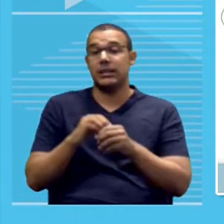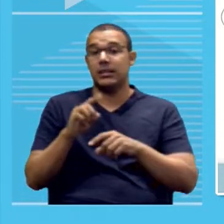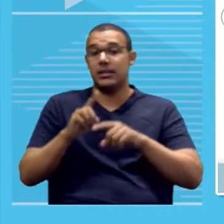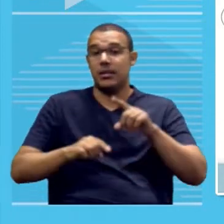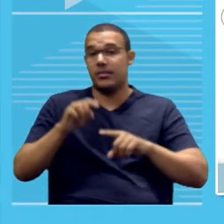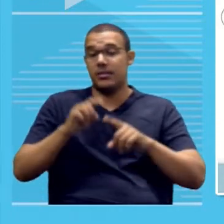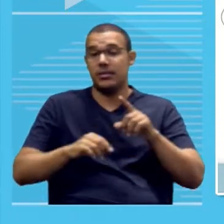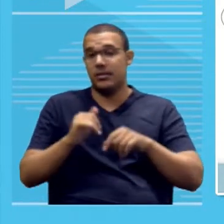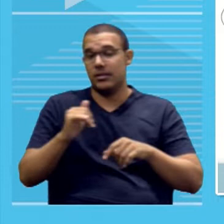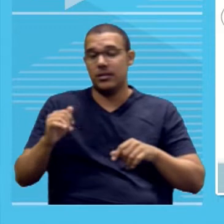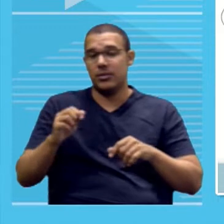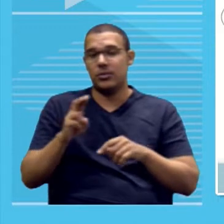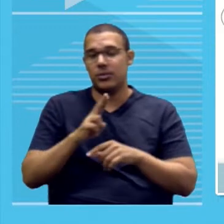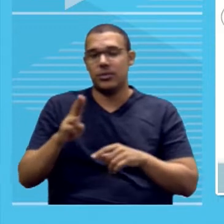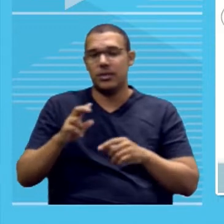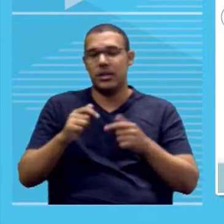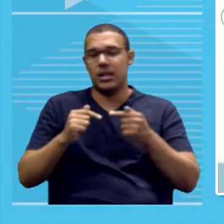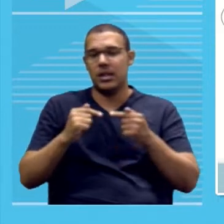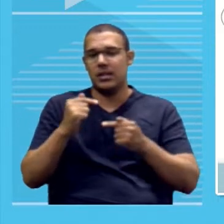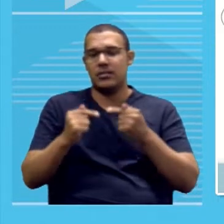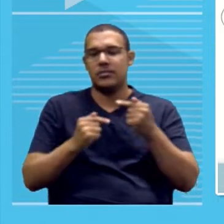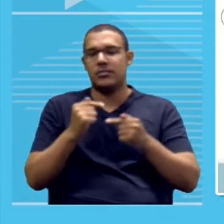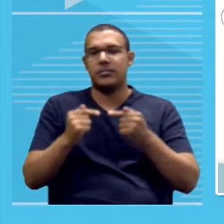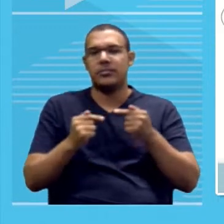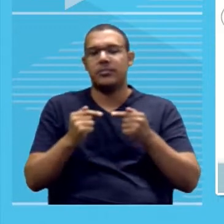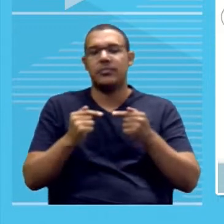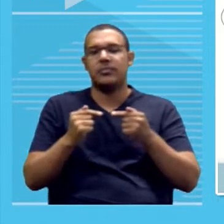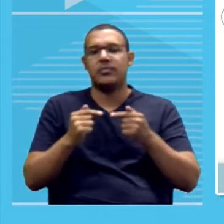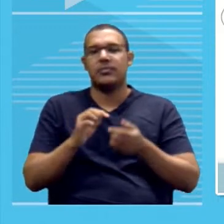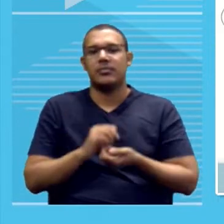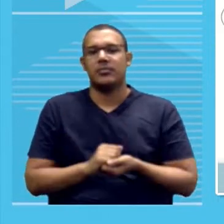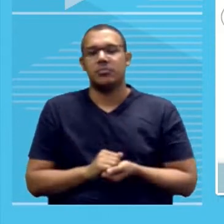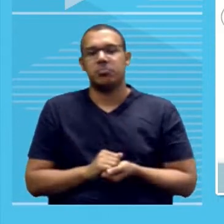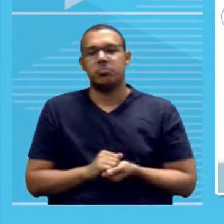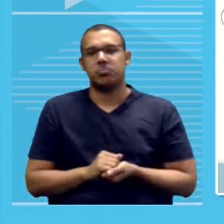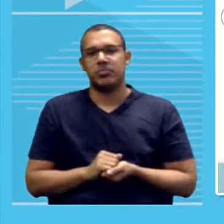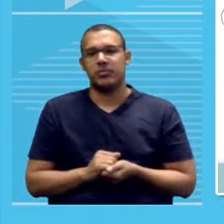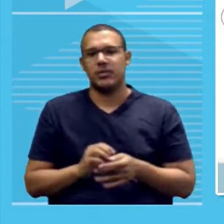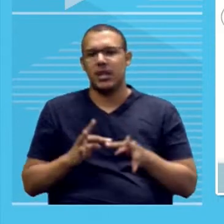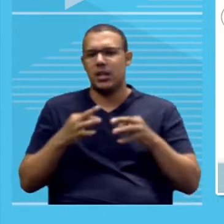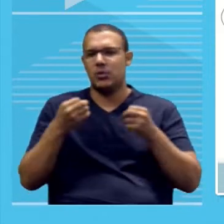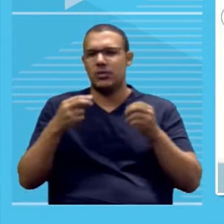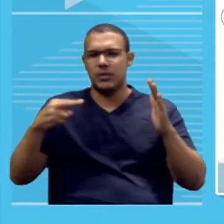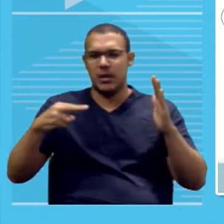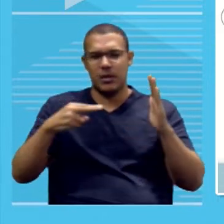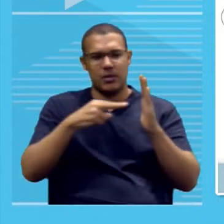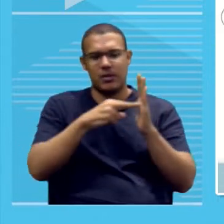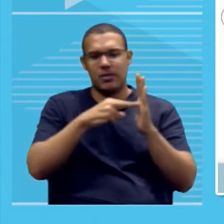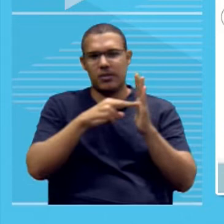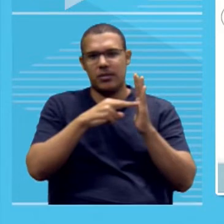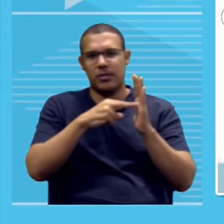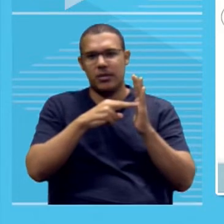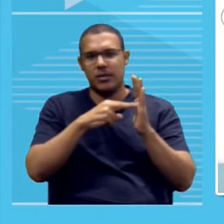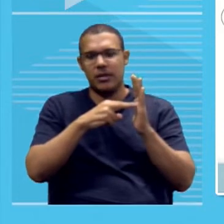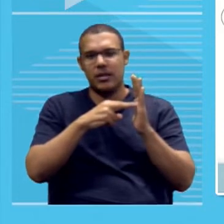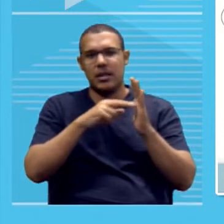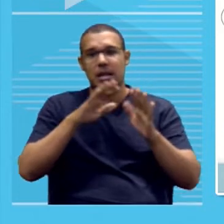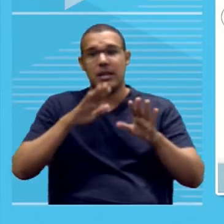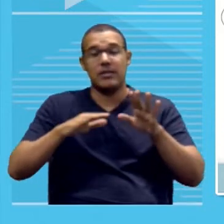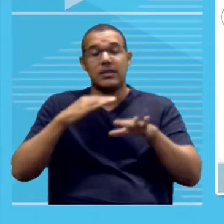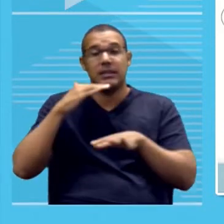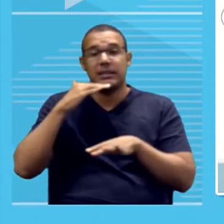chama de resistores. Então, gente, resistor é tudo aquilo que você bota na tomada e ele acaba